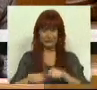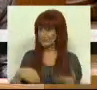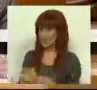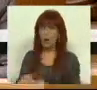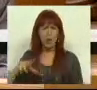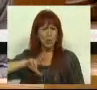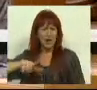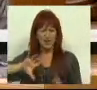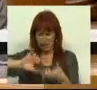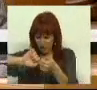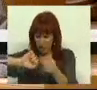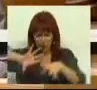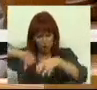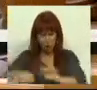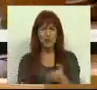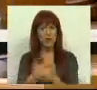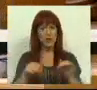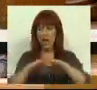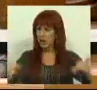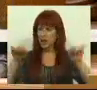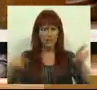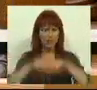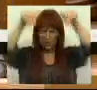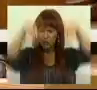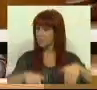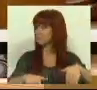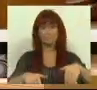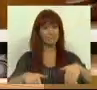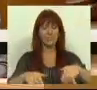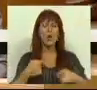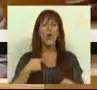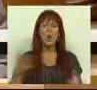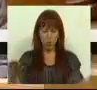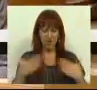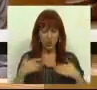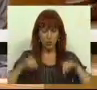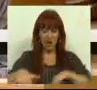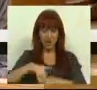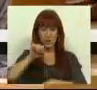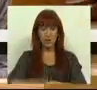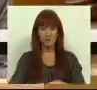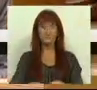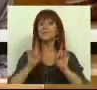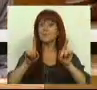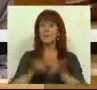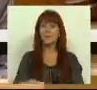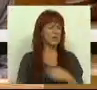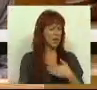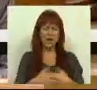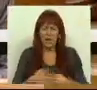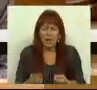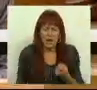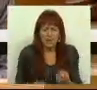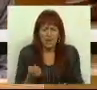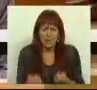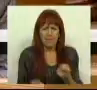país à destruição da economia e estes níveis de recessão. O que nos trouxe a esta situação foi a liquidação gradual